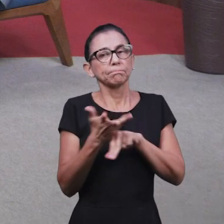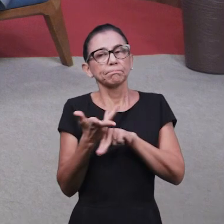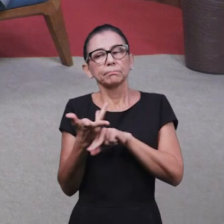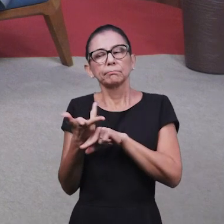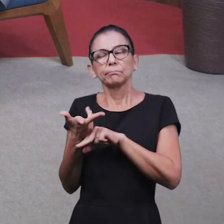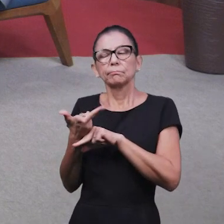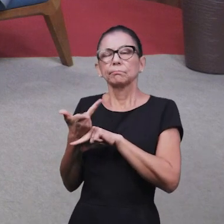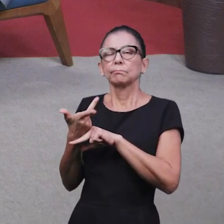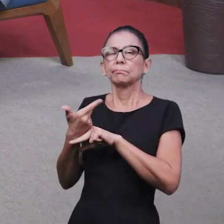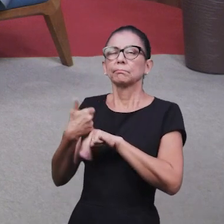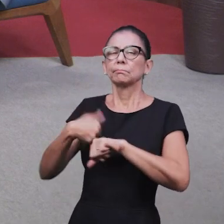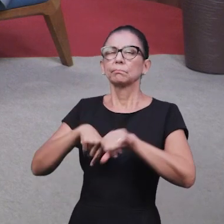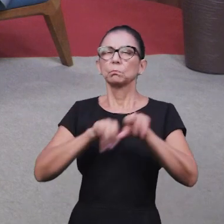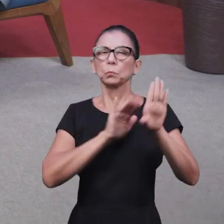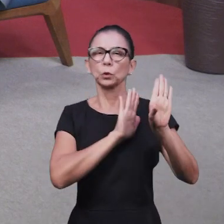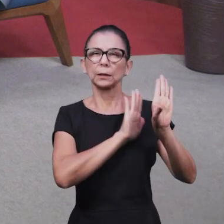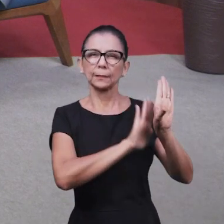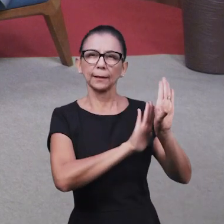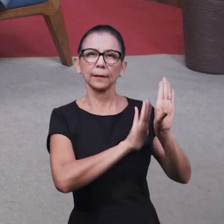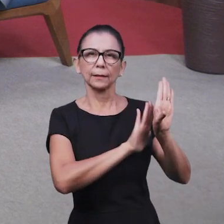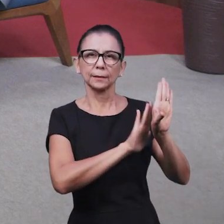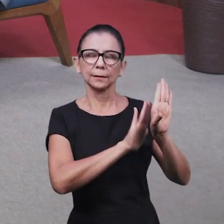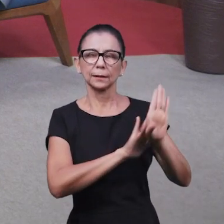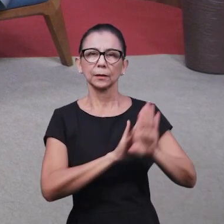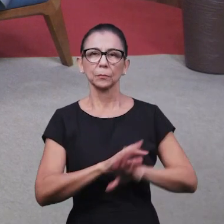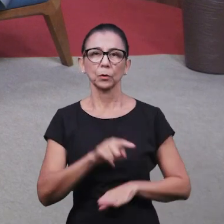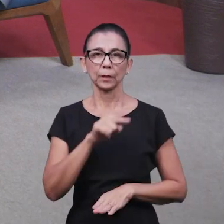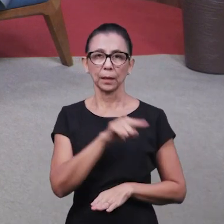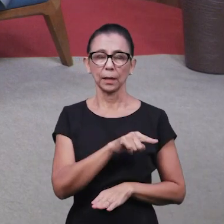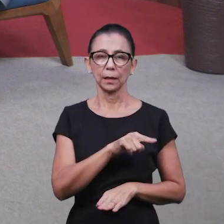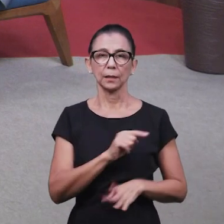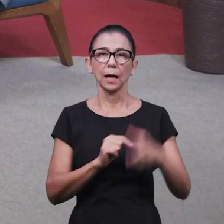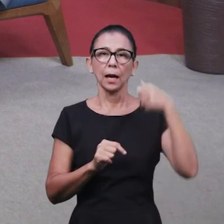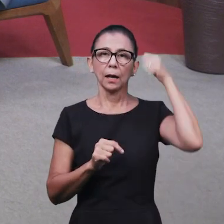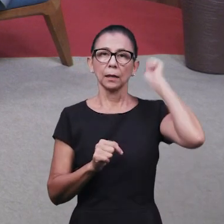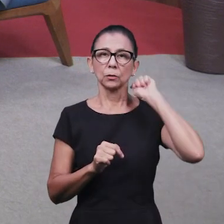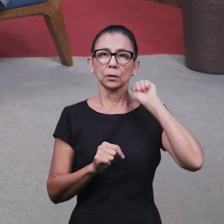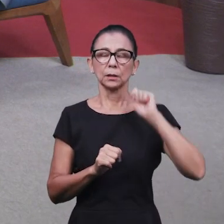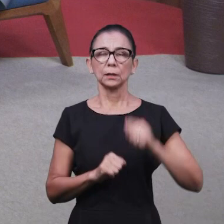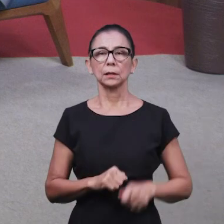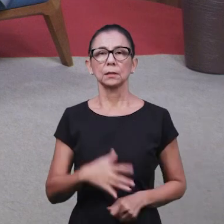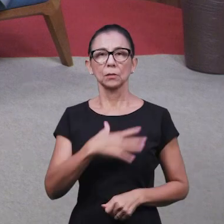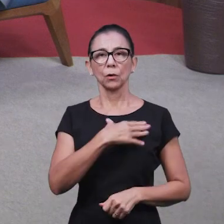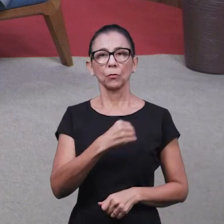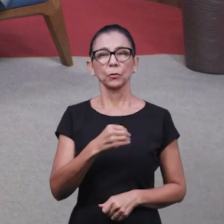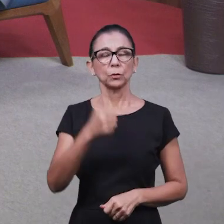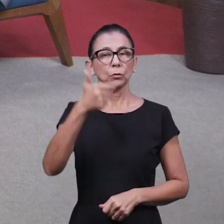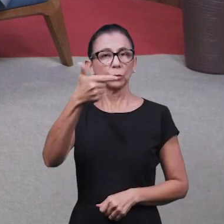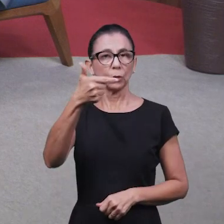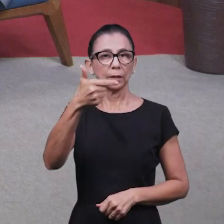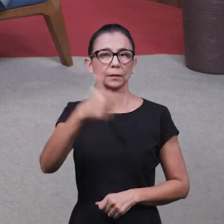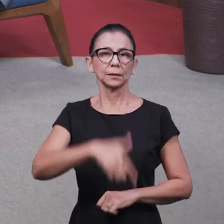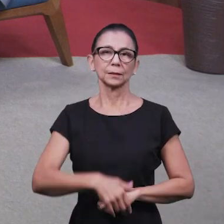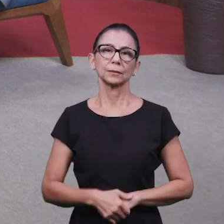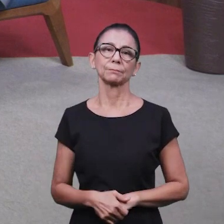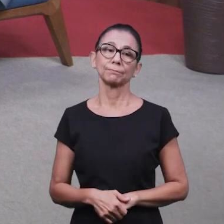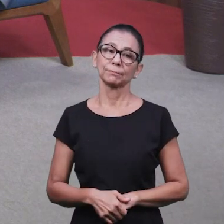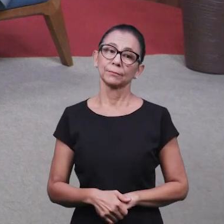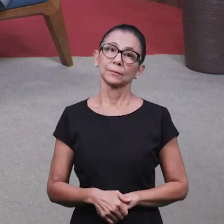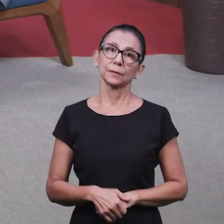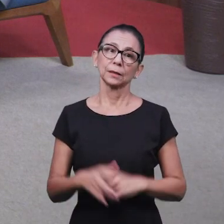ação de Adonias, porque ele era o segundo filho. Então, por direito de herança, ele tinha realmente esse direito,